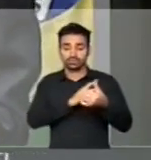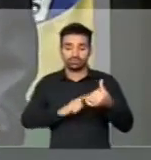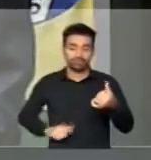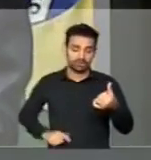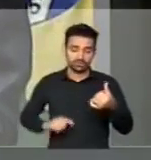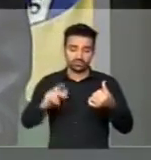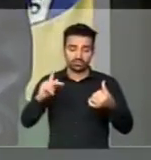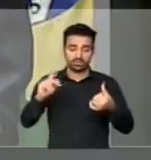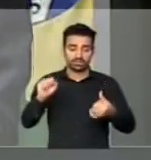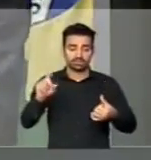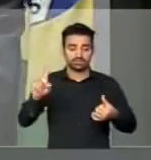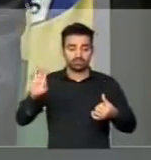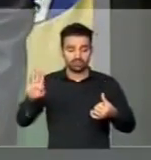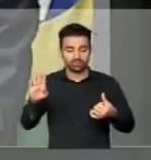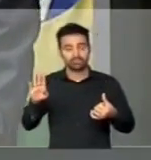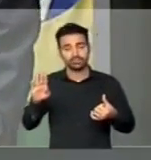tucanos.